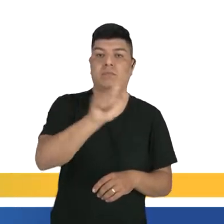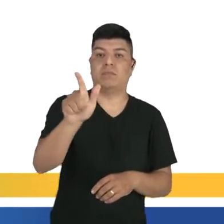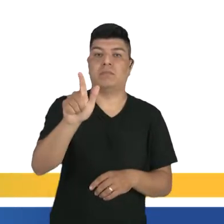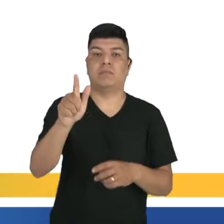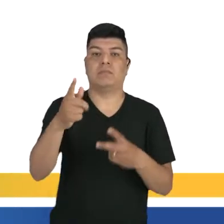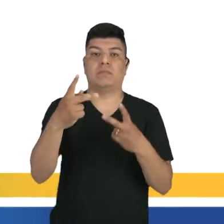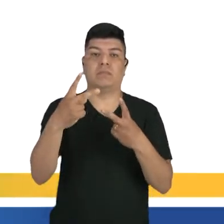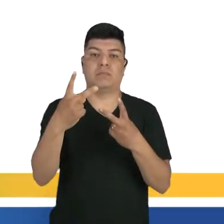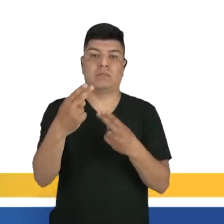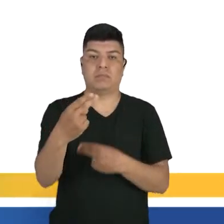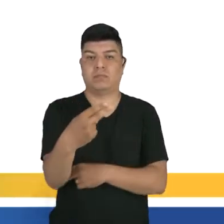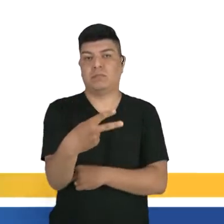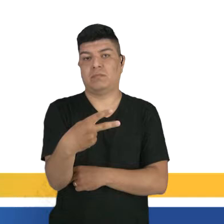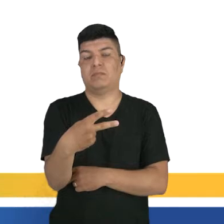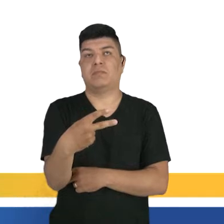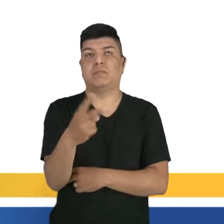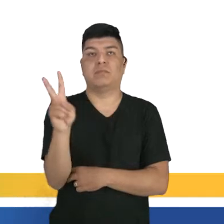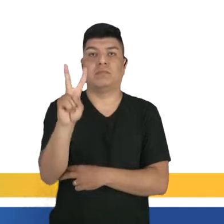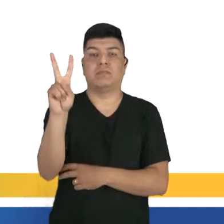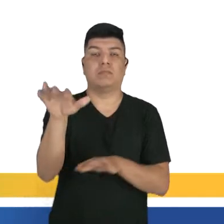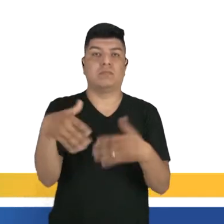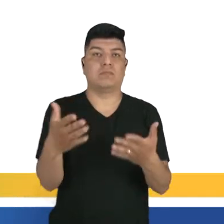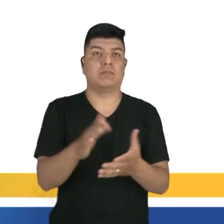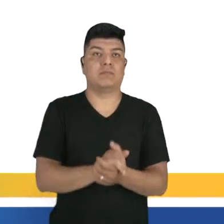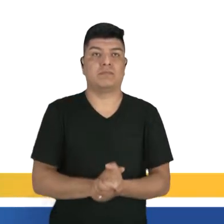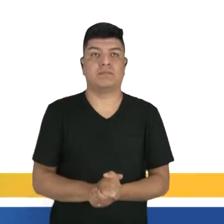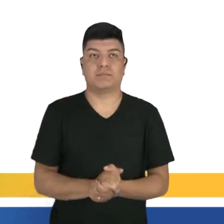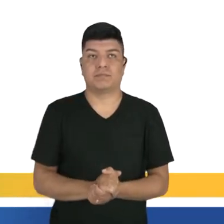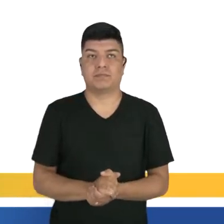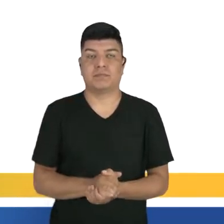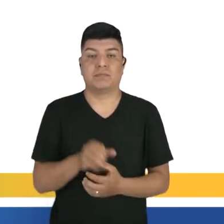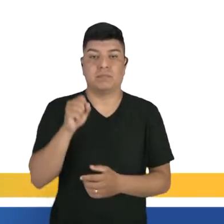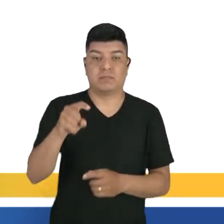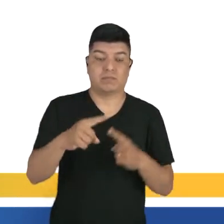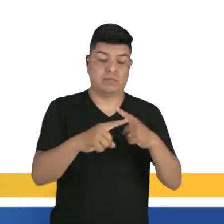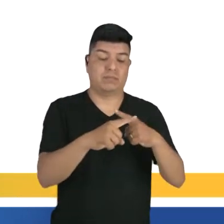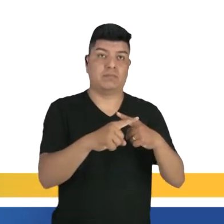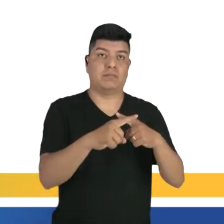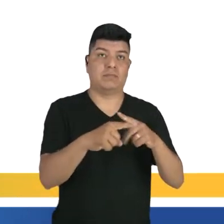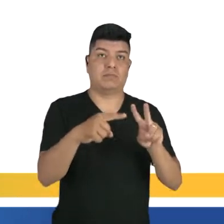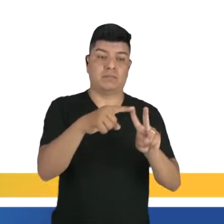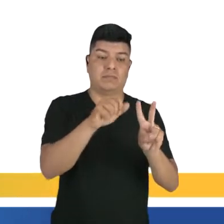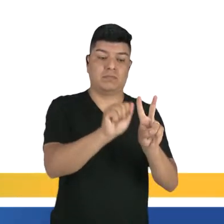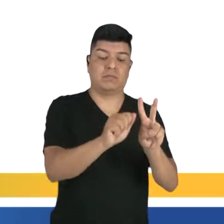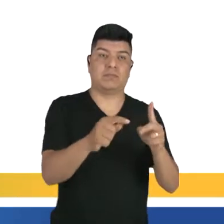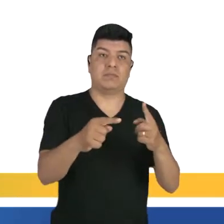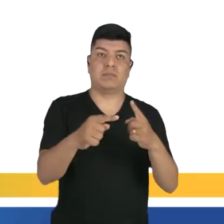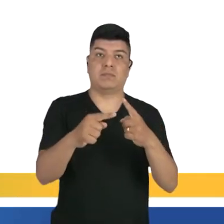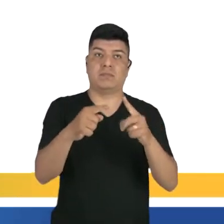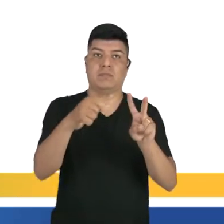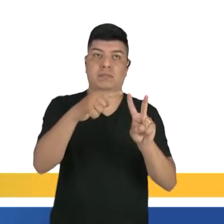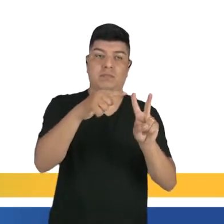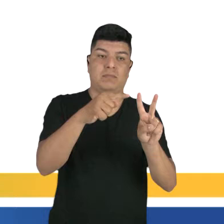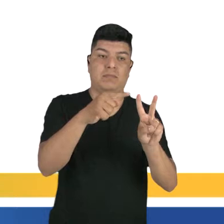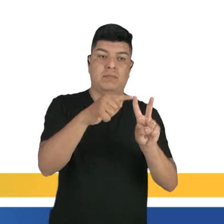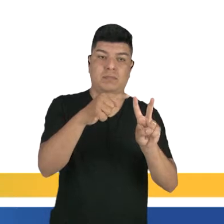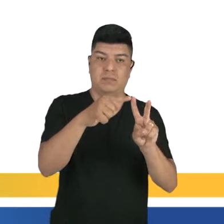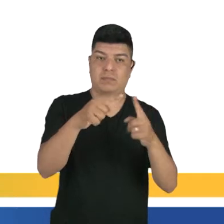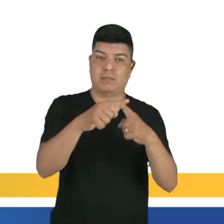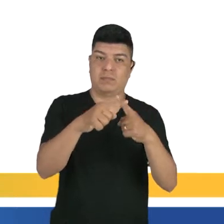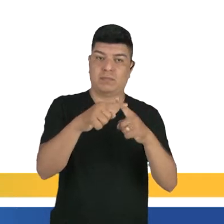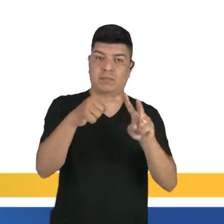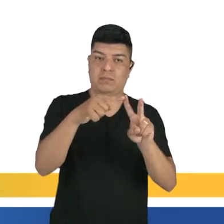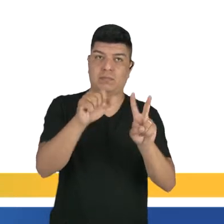2, são válidas as seguintes igualdades. Então, se eu multiplico a raiz quadrada de A pela raiz quadrada de